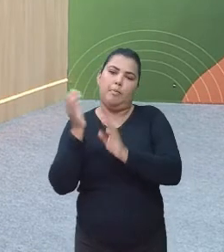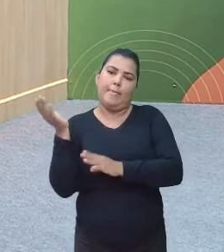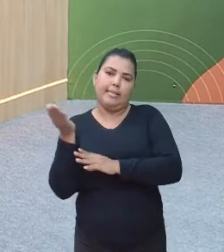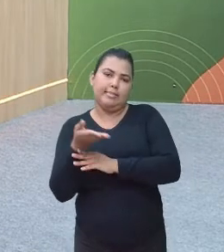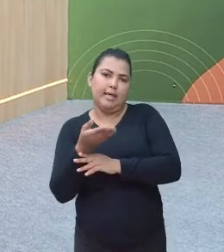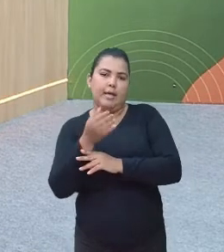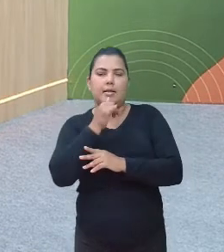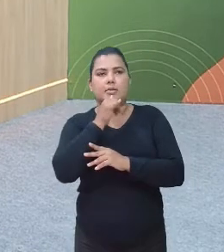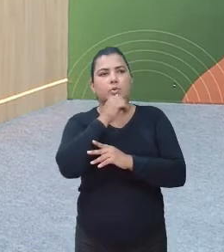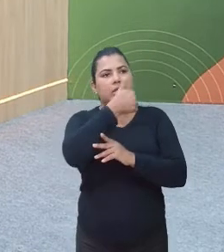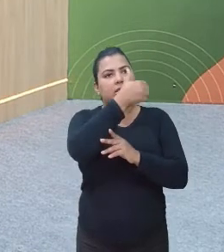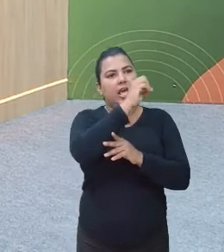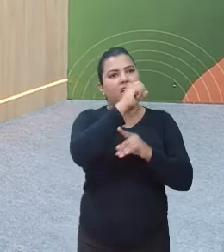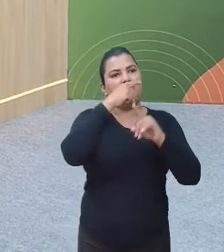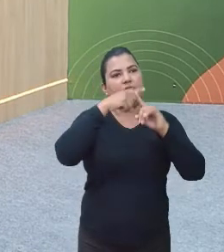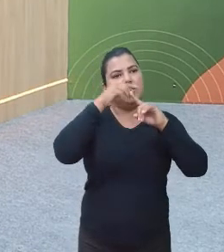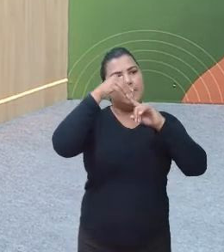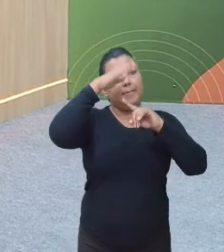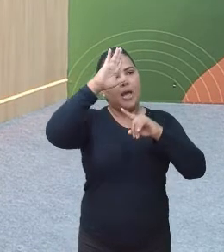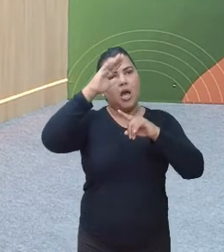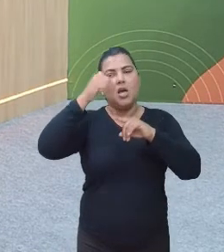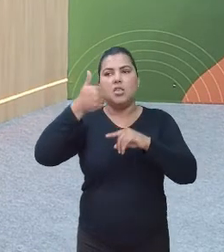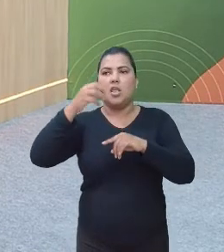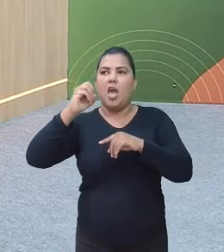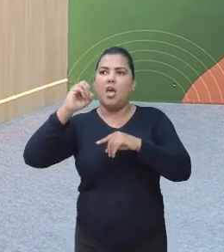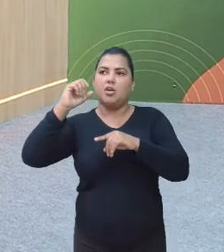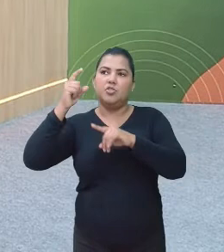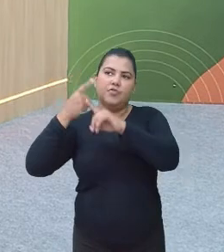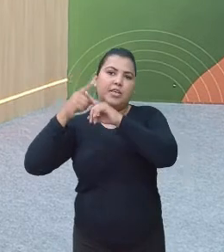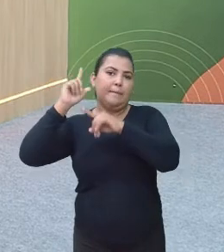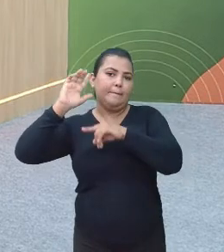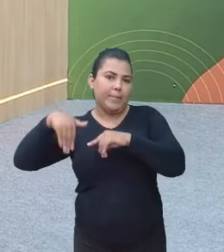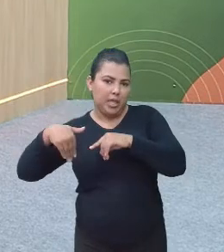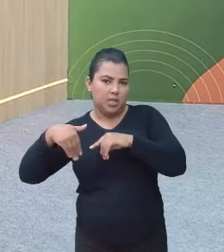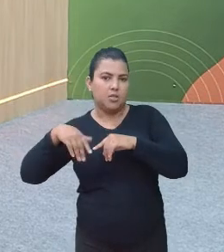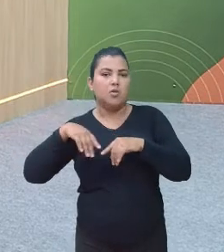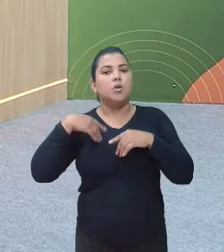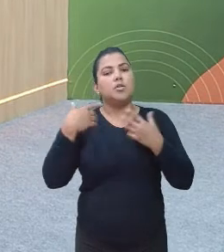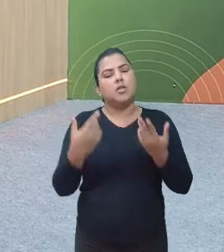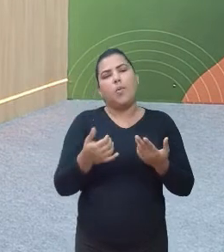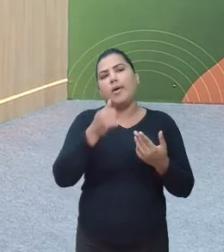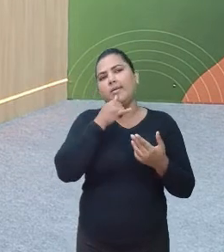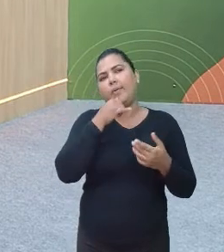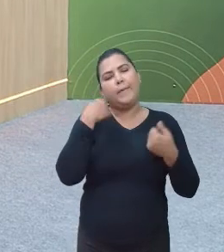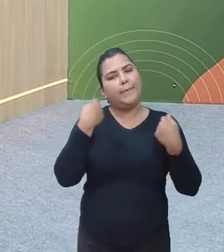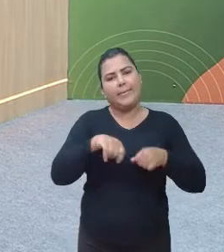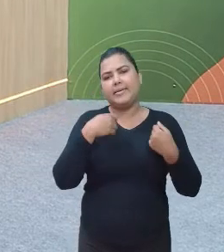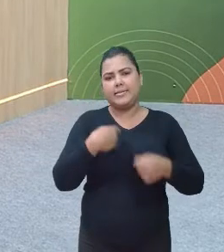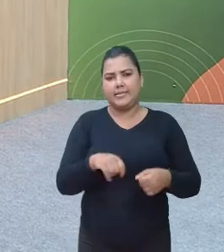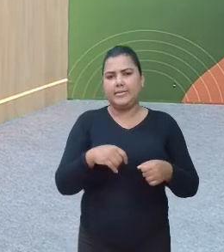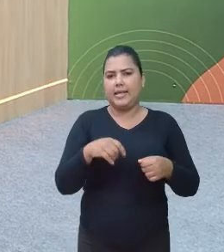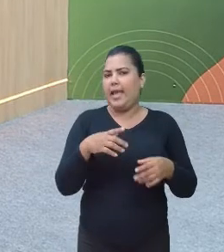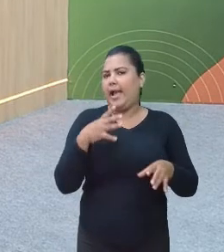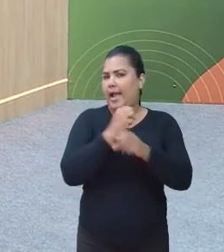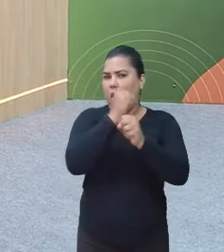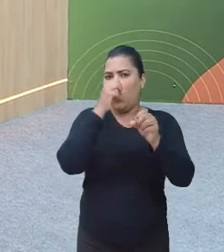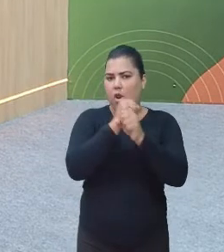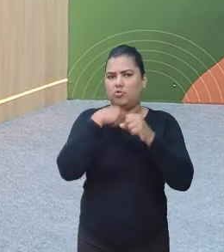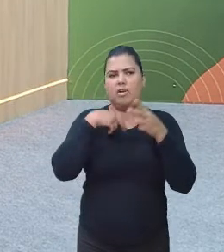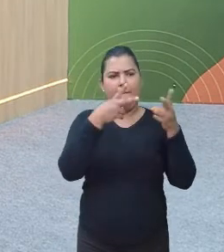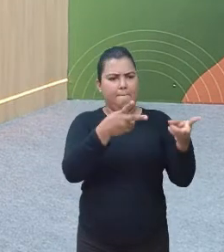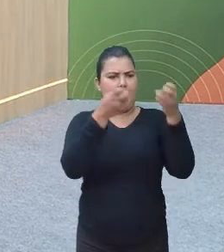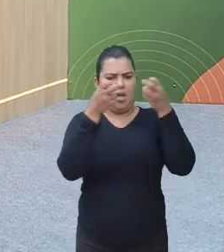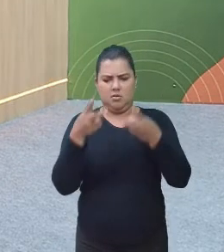10 vezes menor, são maneiras de você ver essa proporcionalidade sem a necessidade de você fazer o cálculo. Você